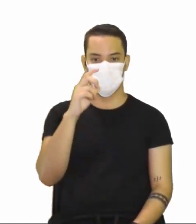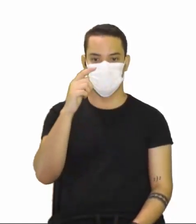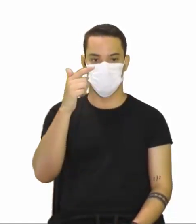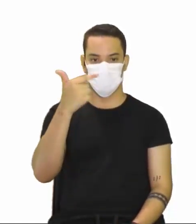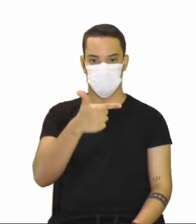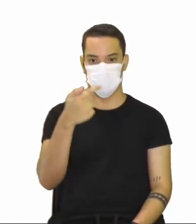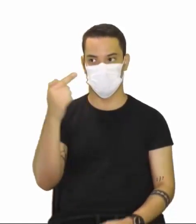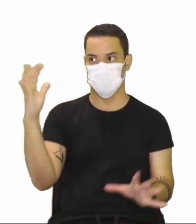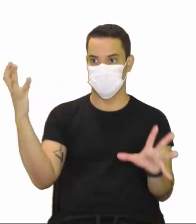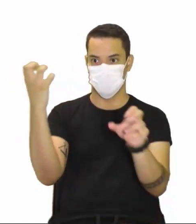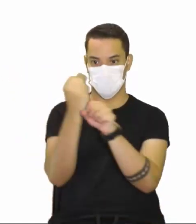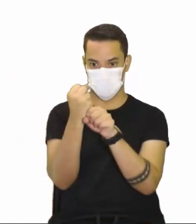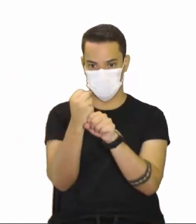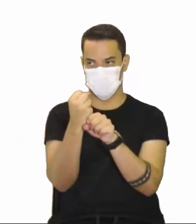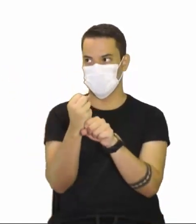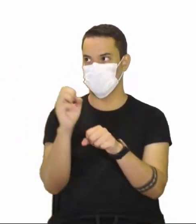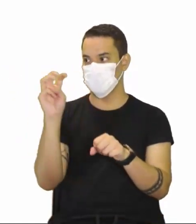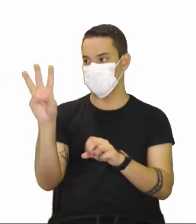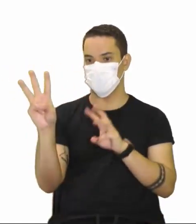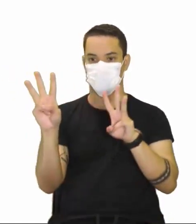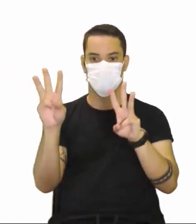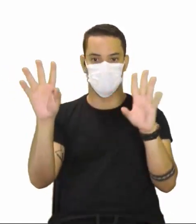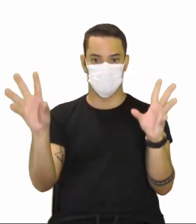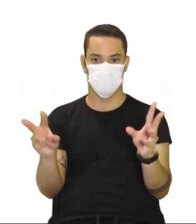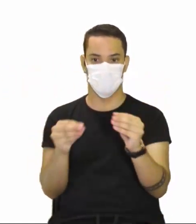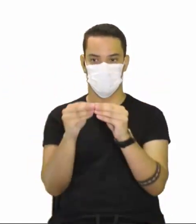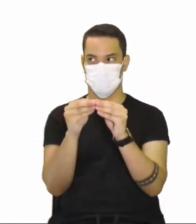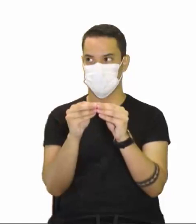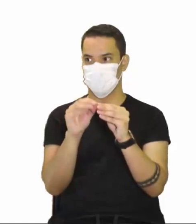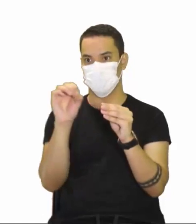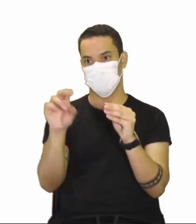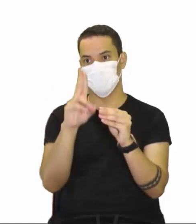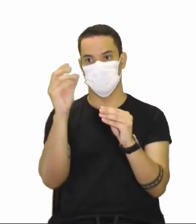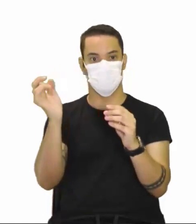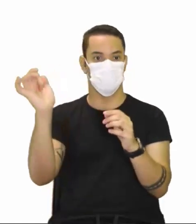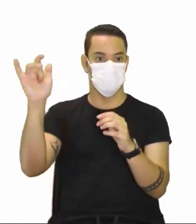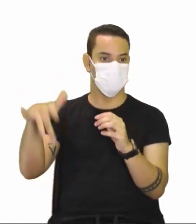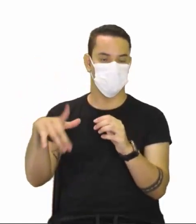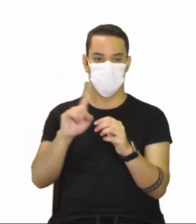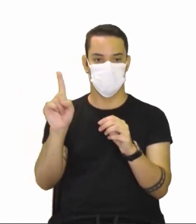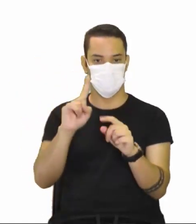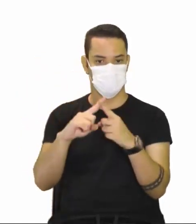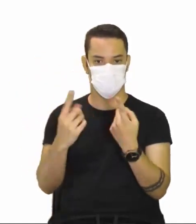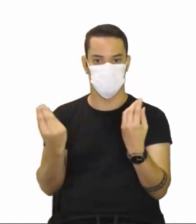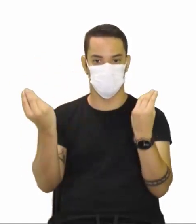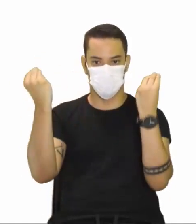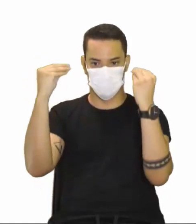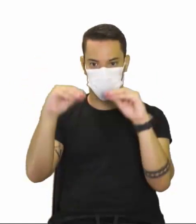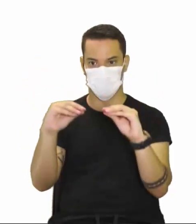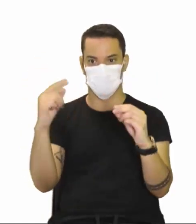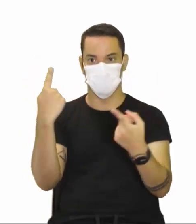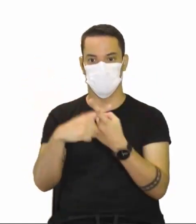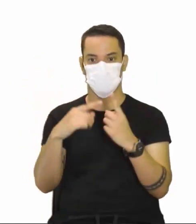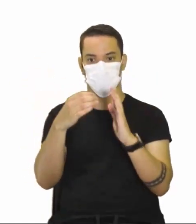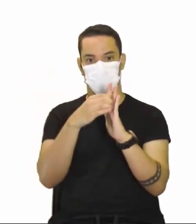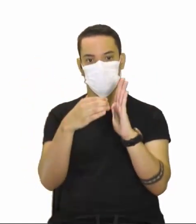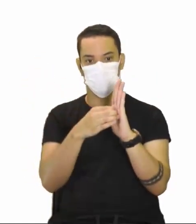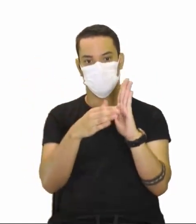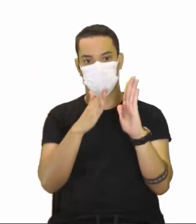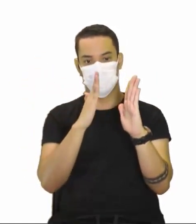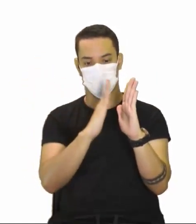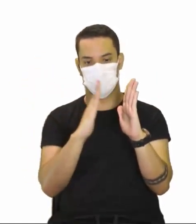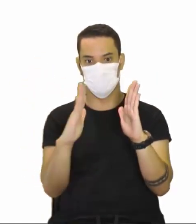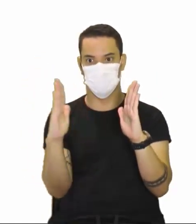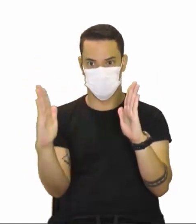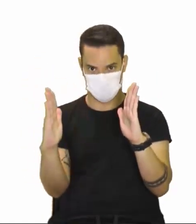somar 3 e 3. Então, olha, somar não. Eu vou considerar o 3 está no 3º período. E no 3º